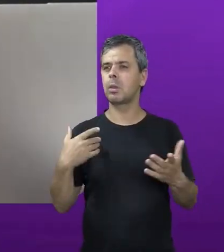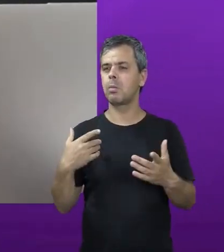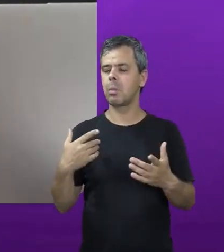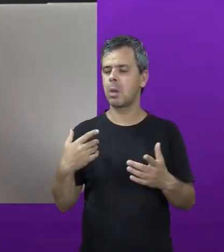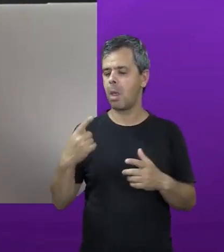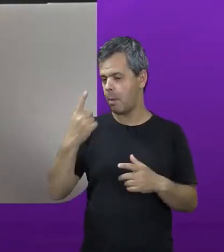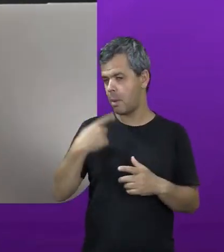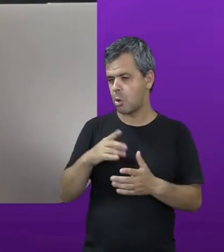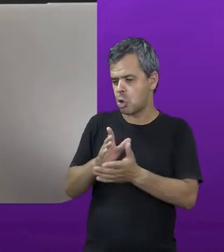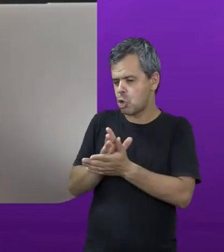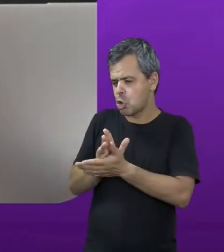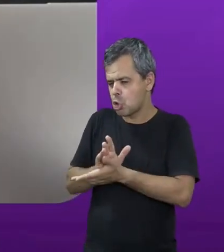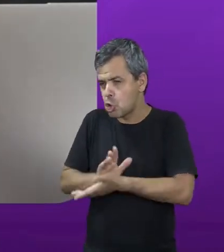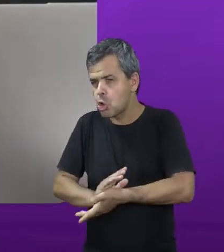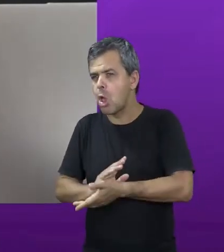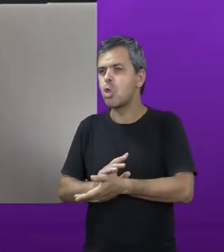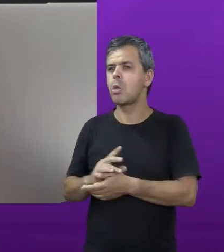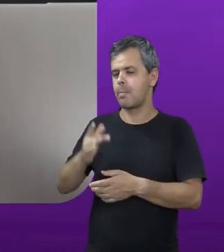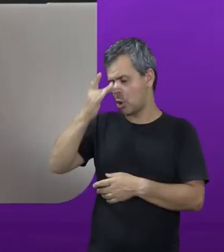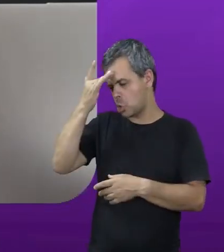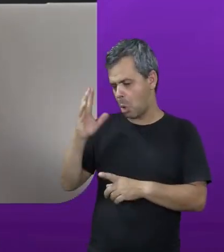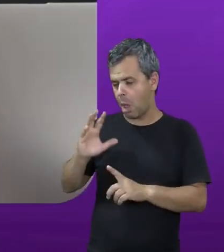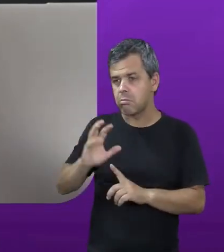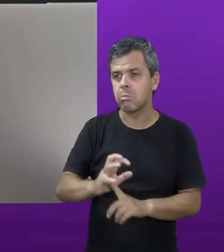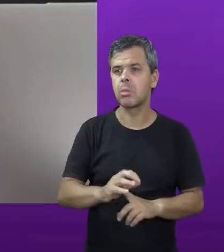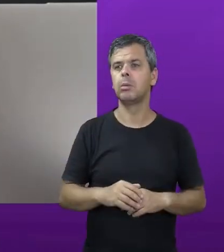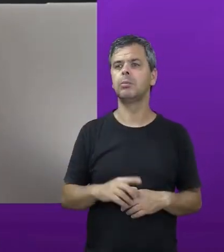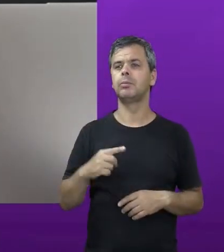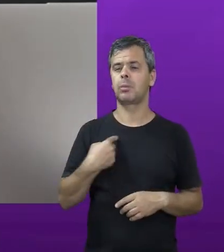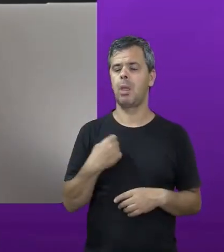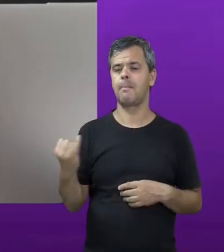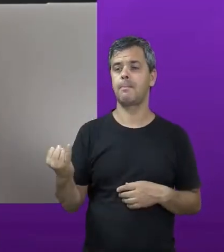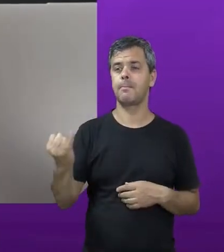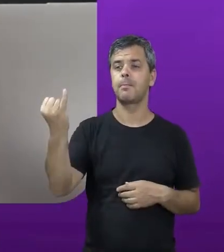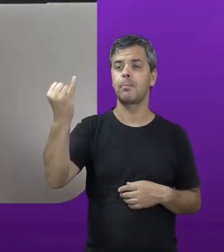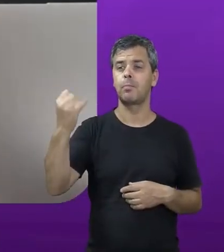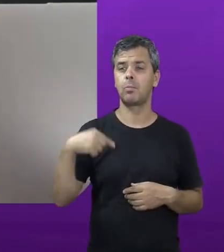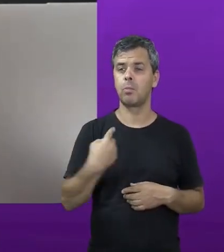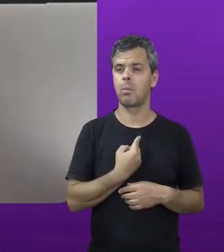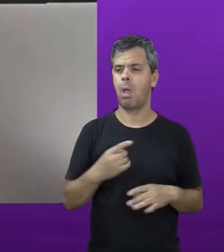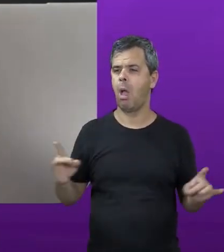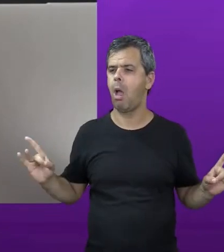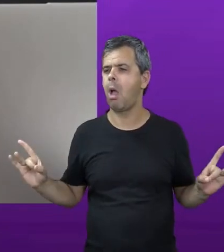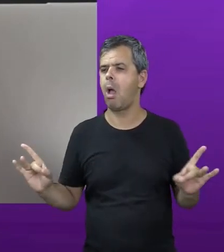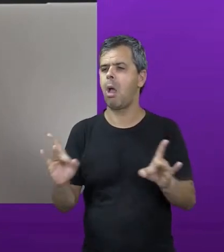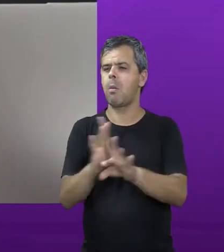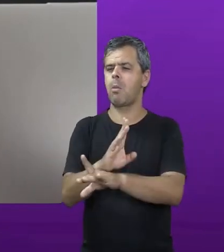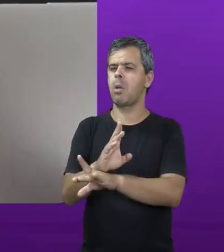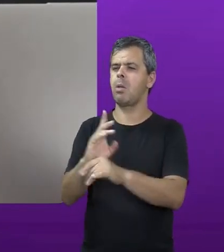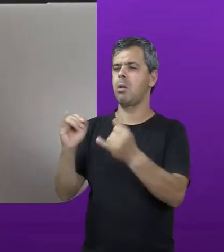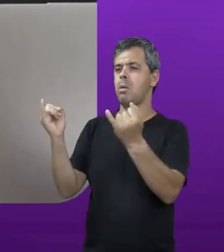estereótipo do racismo, do colonizador. Então, por isso que é fundamental a gente romper com essas